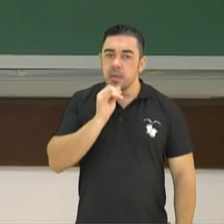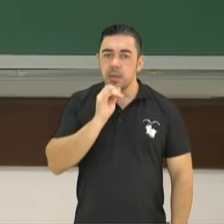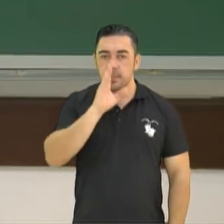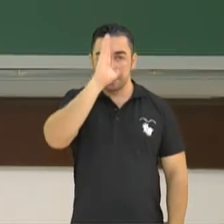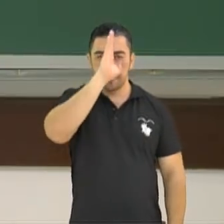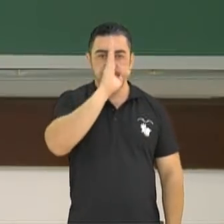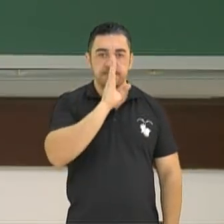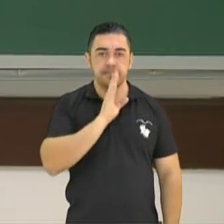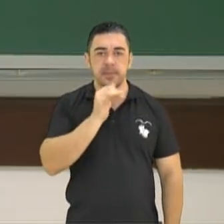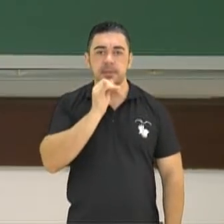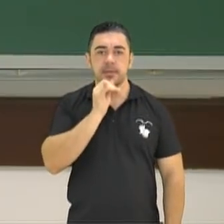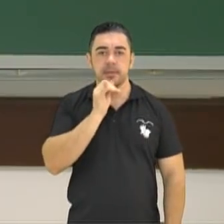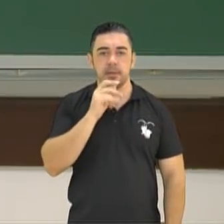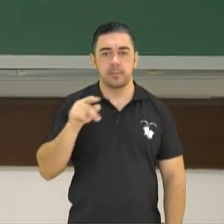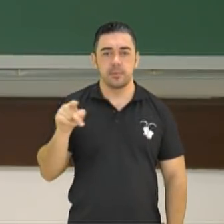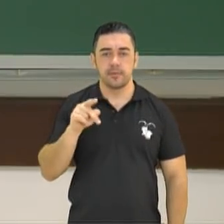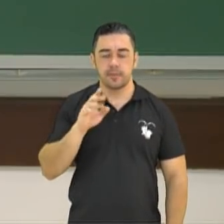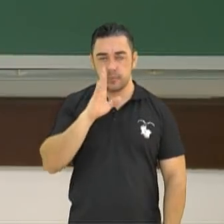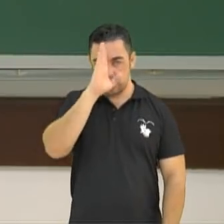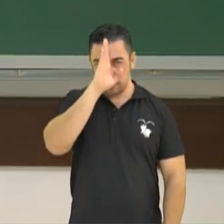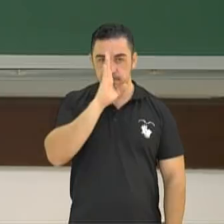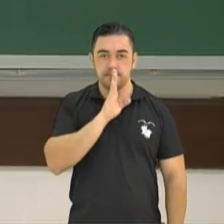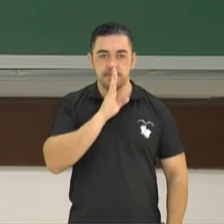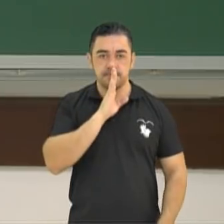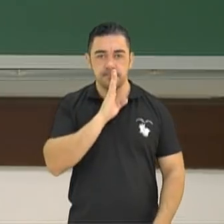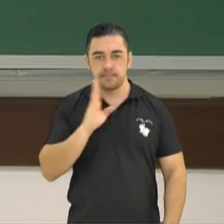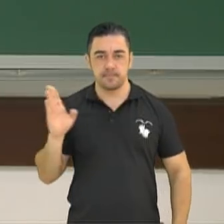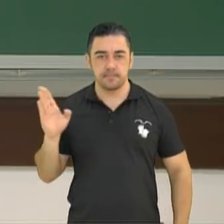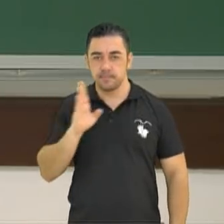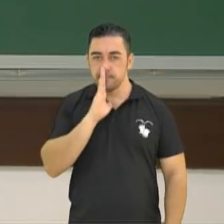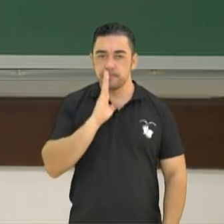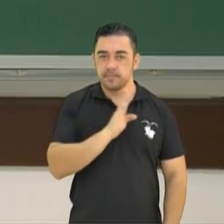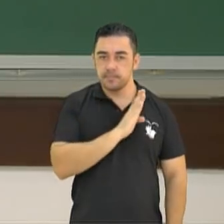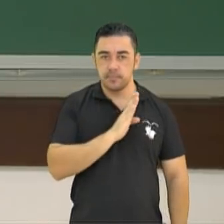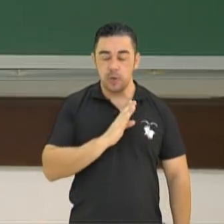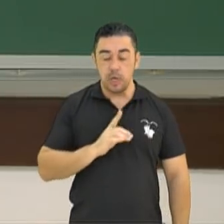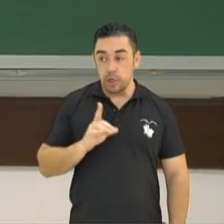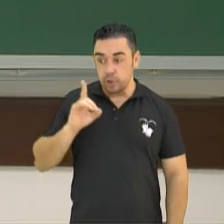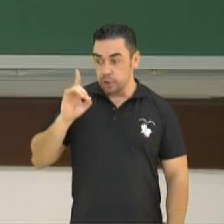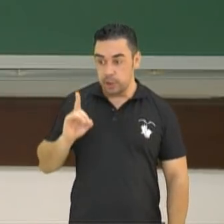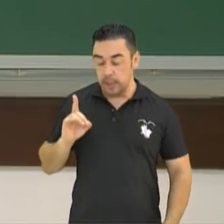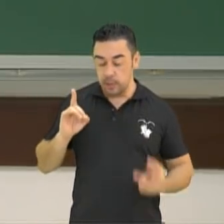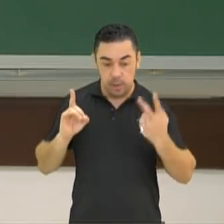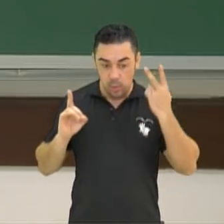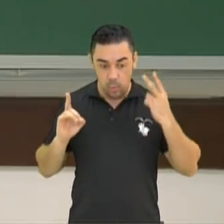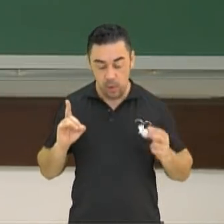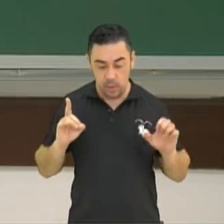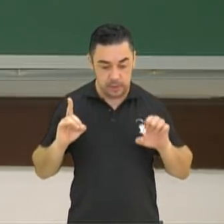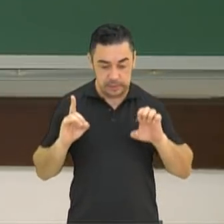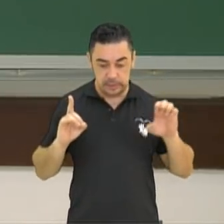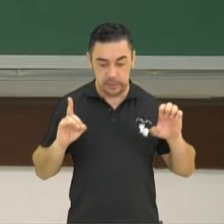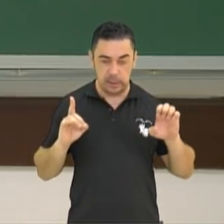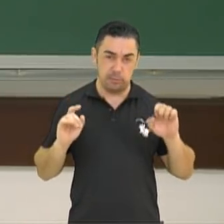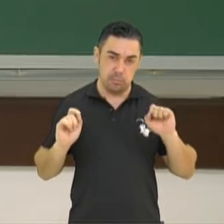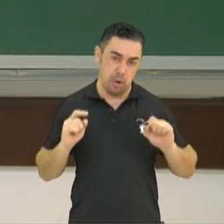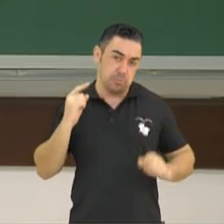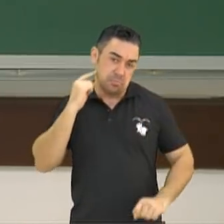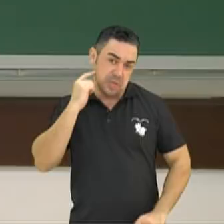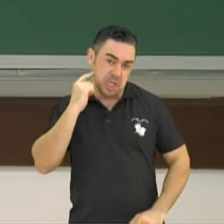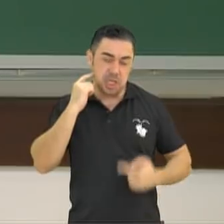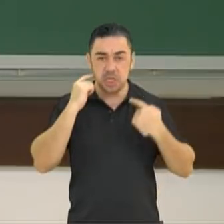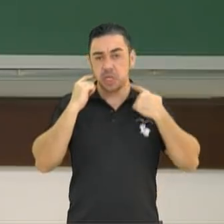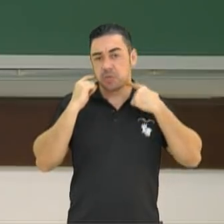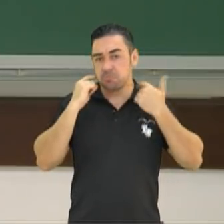for me dividir no meio, eu tenho simetria bilateral. O meu lado direito não é igualzinho ao lado esquerdo. né? Eu posso ter uma pintinha aqui que eu não